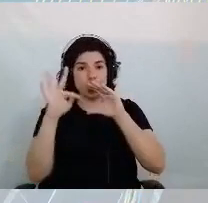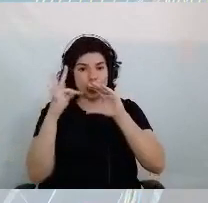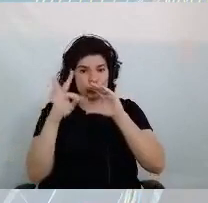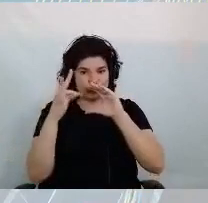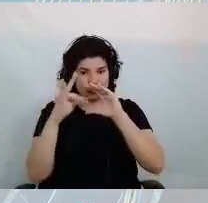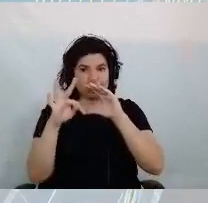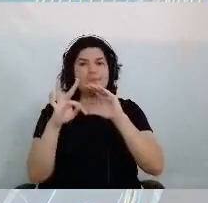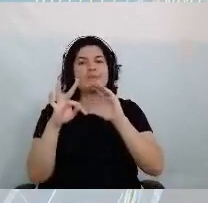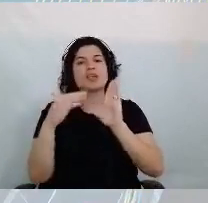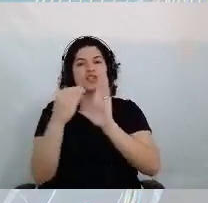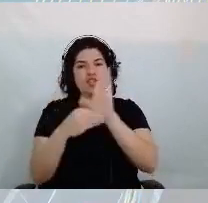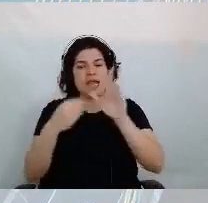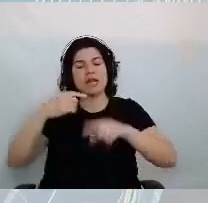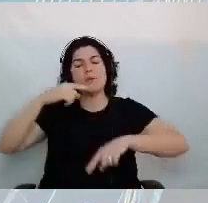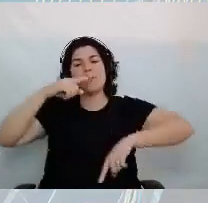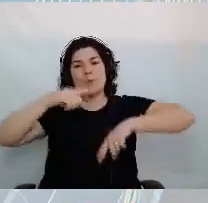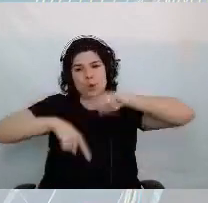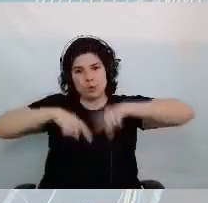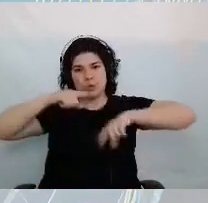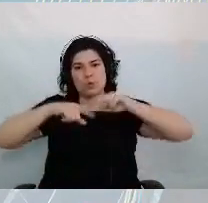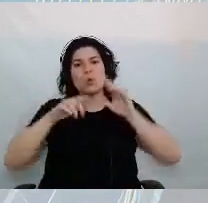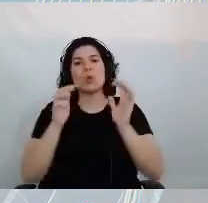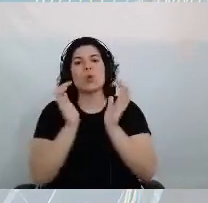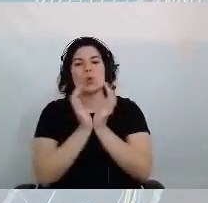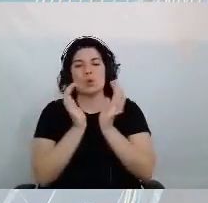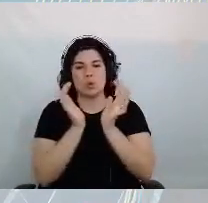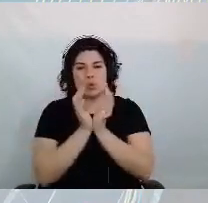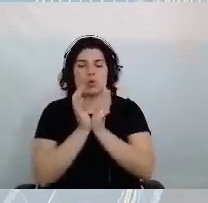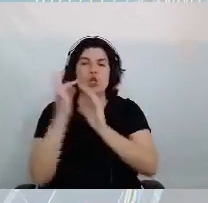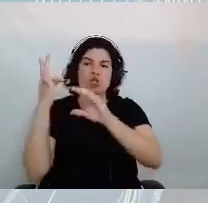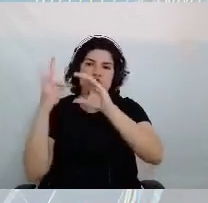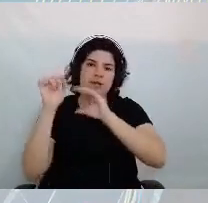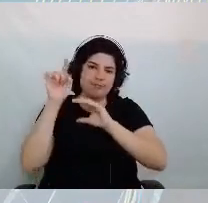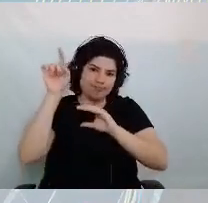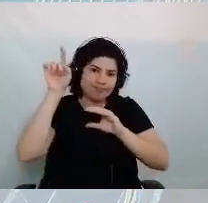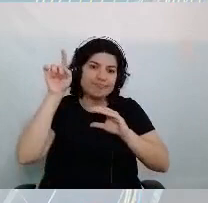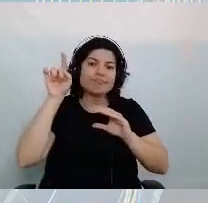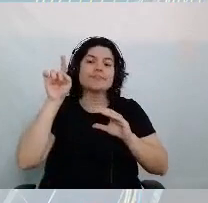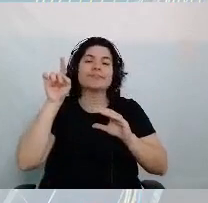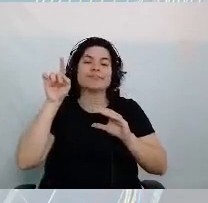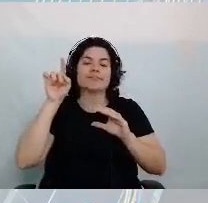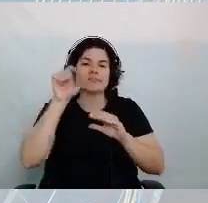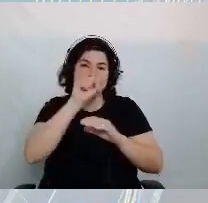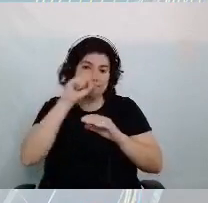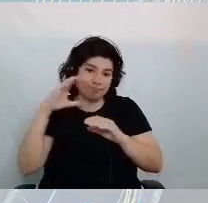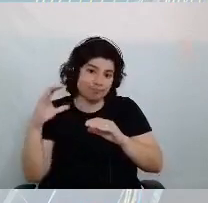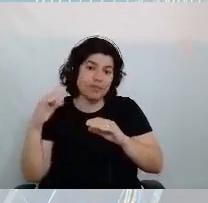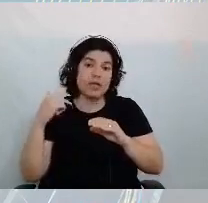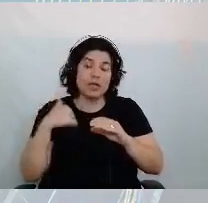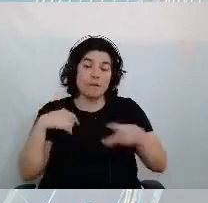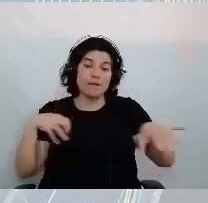Sou designer de produto no time do Fluig, da TOTOS, lá de Joinville. Eu me formei em design gráfico.